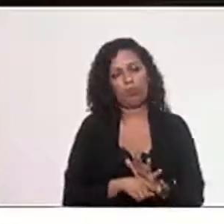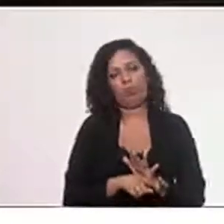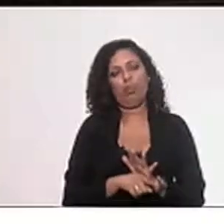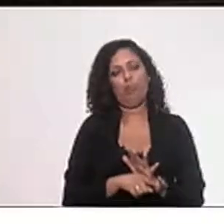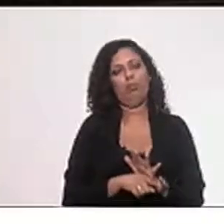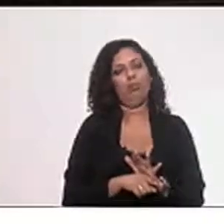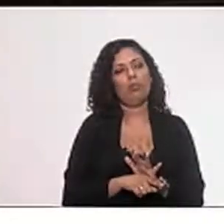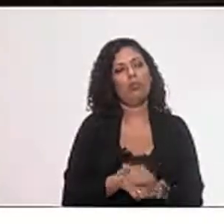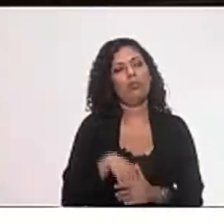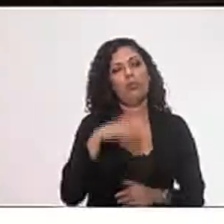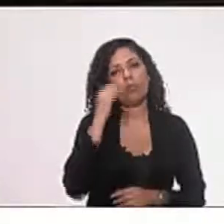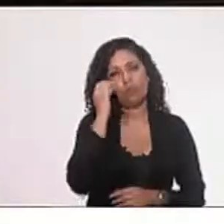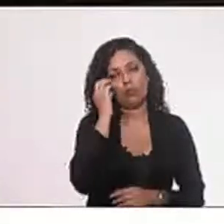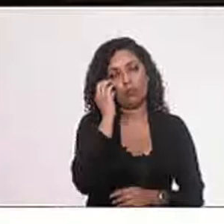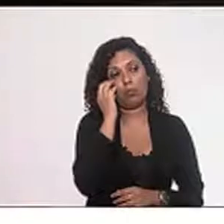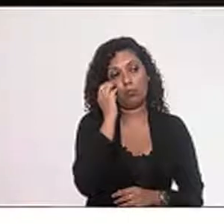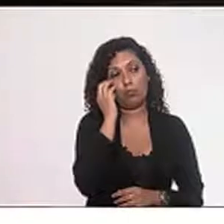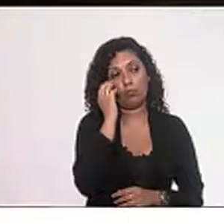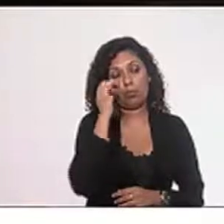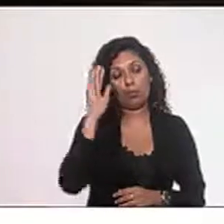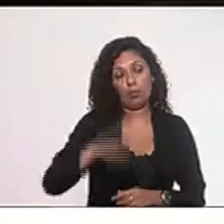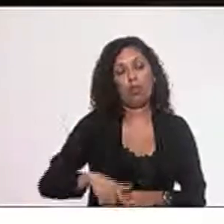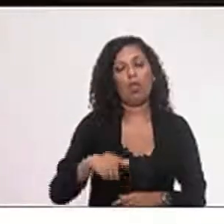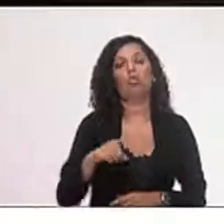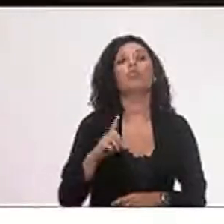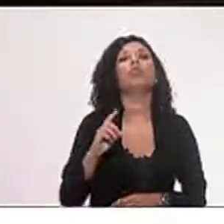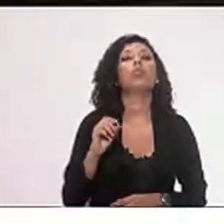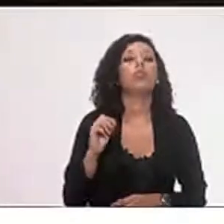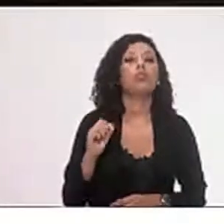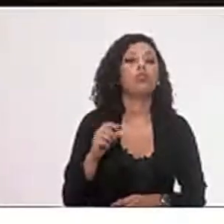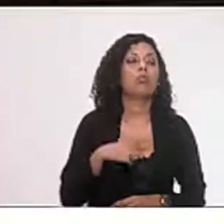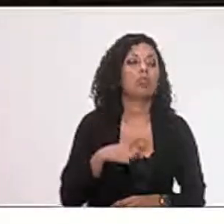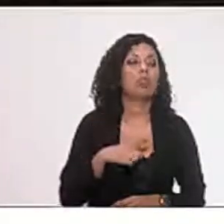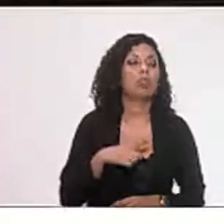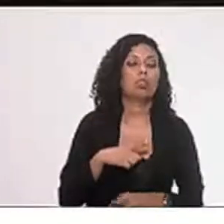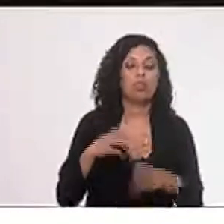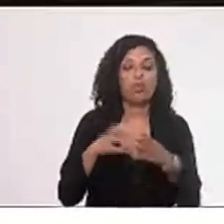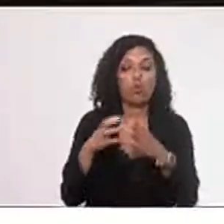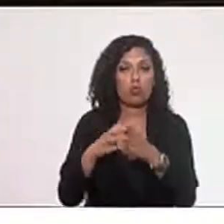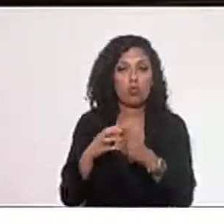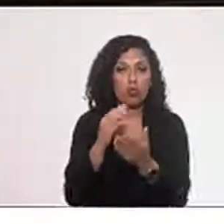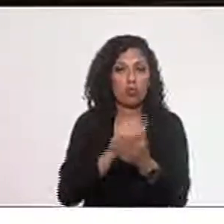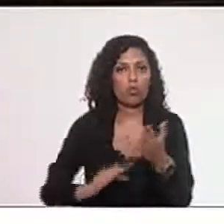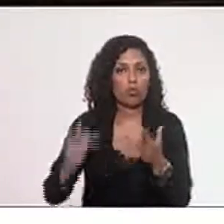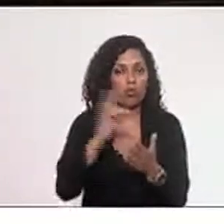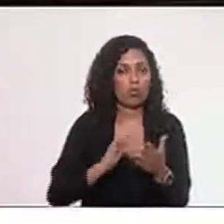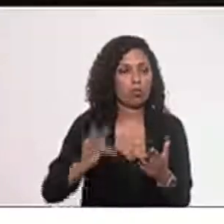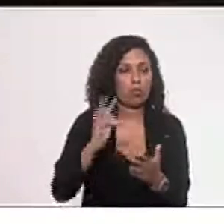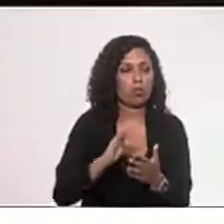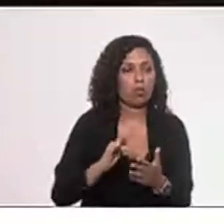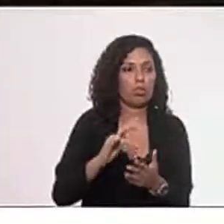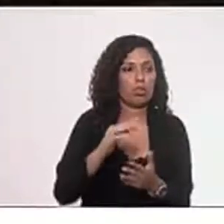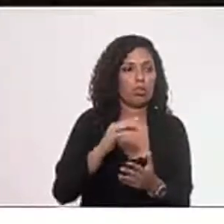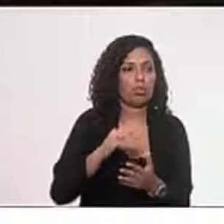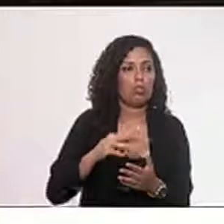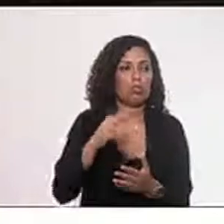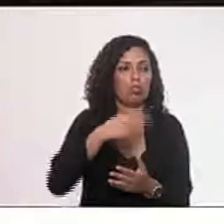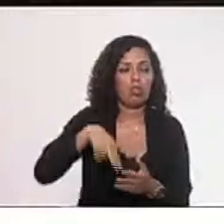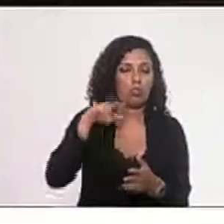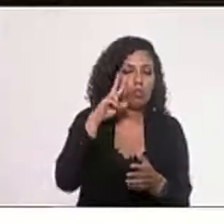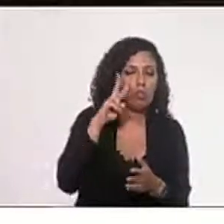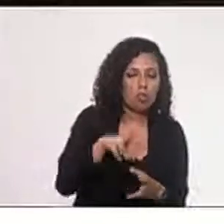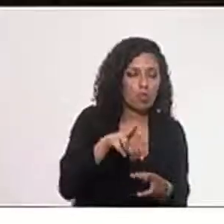de ensino mas tem mais do que isso essas instituições são percebidas são